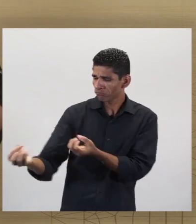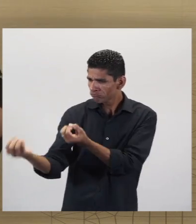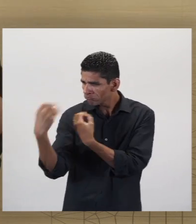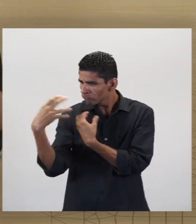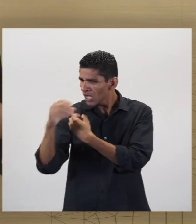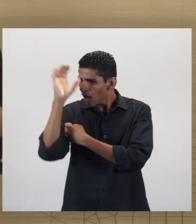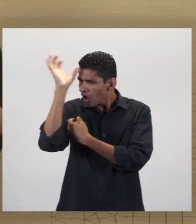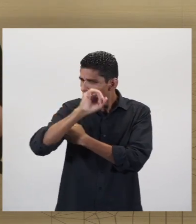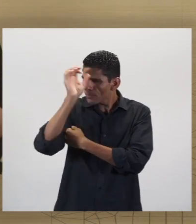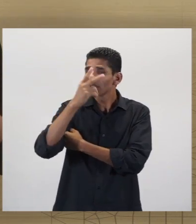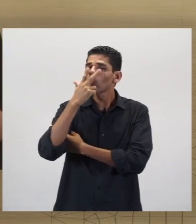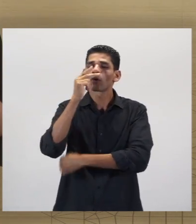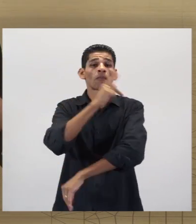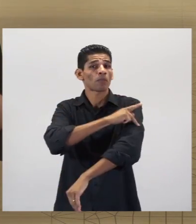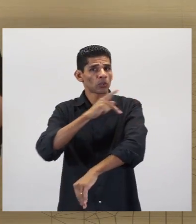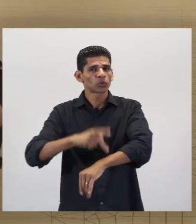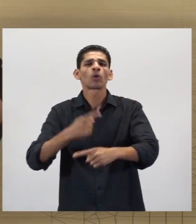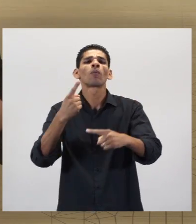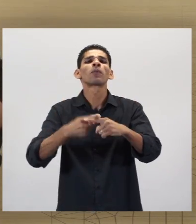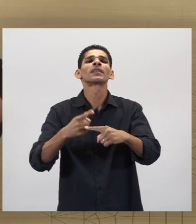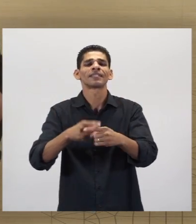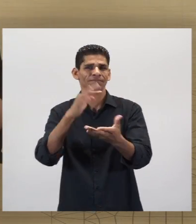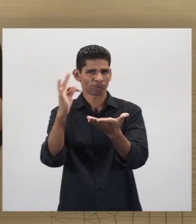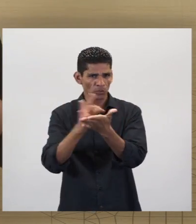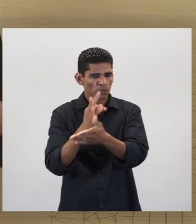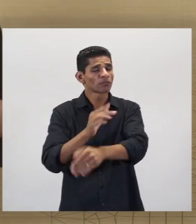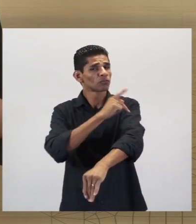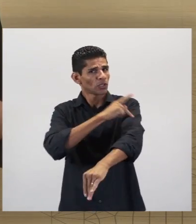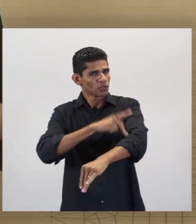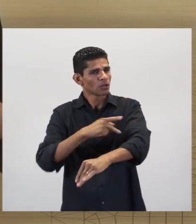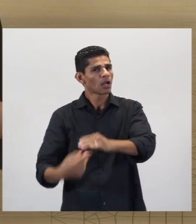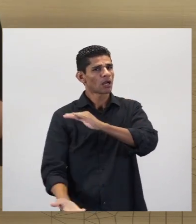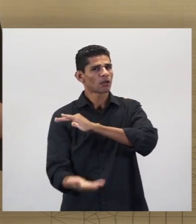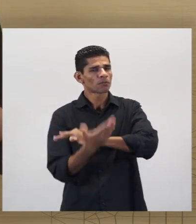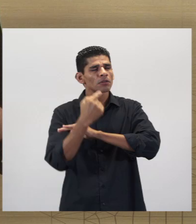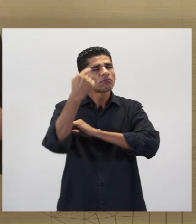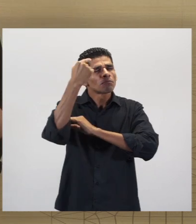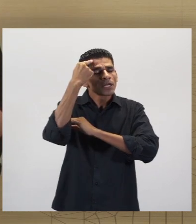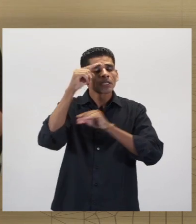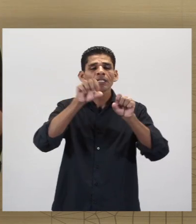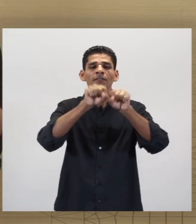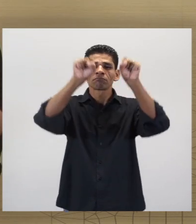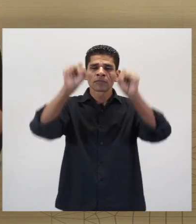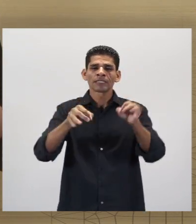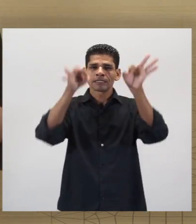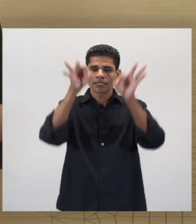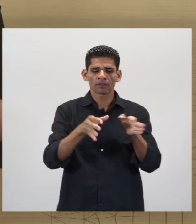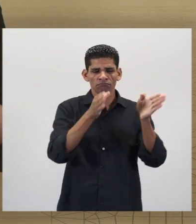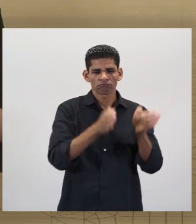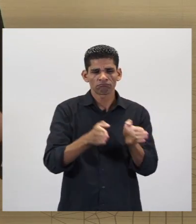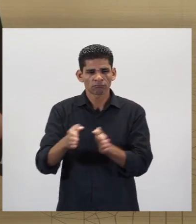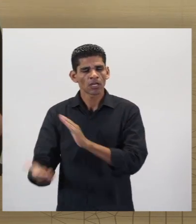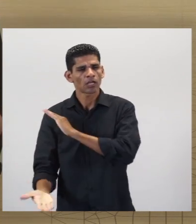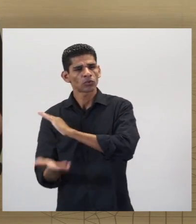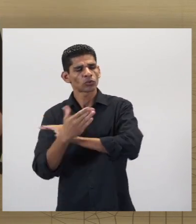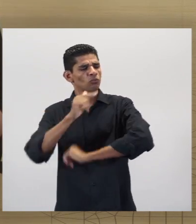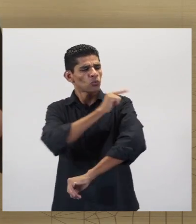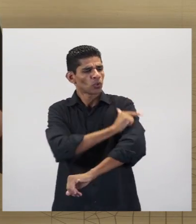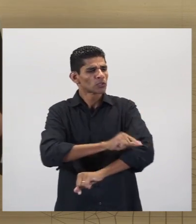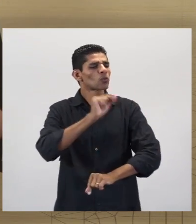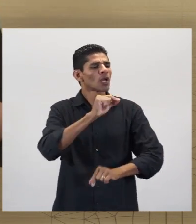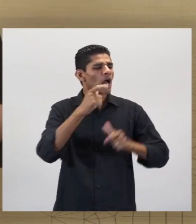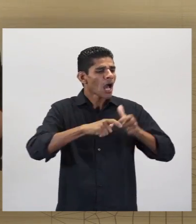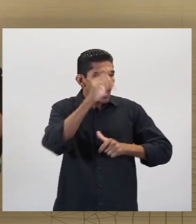pedagogia é uma teoria da educação e o ensino formal é sistematizado e vai direcionar os aspectos da educação que os indivíduos vão